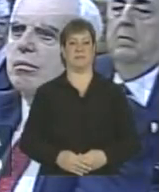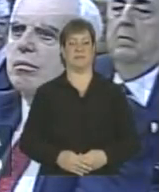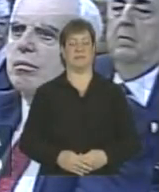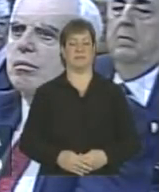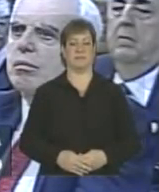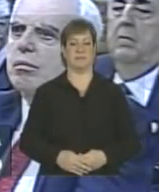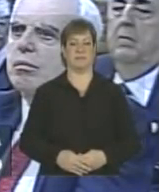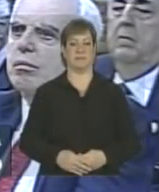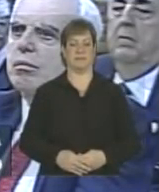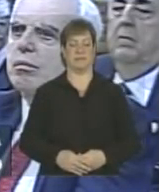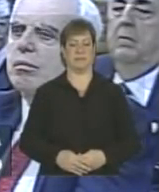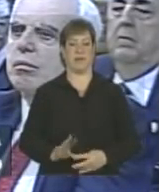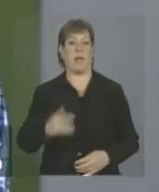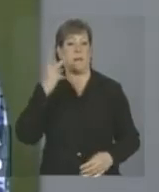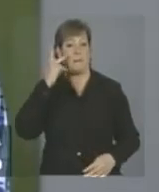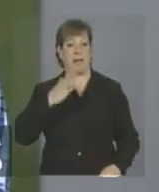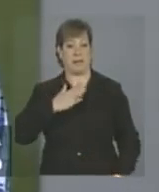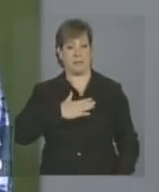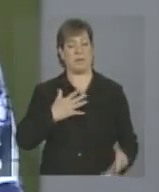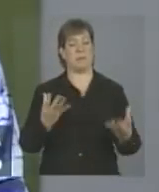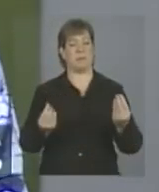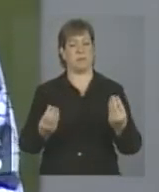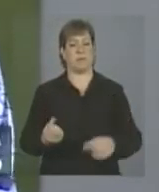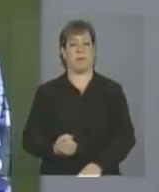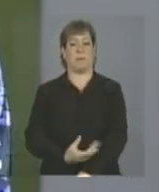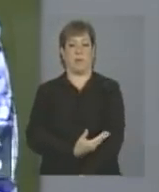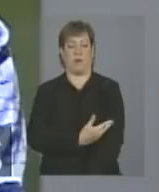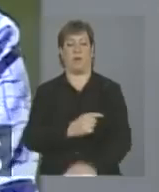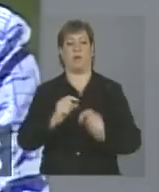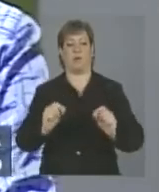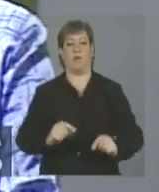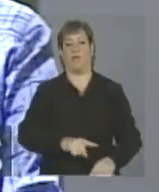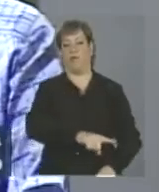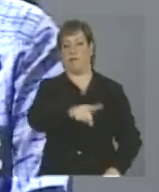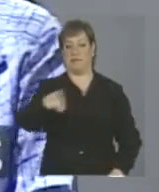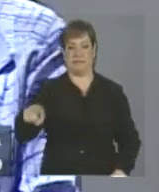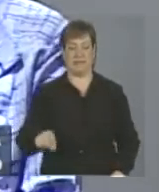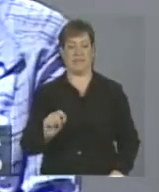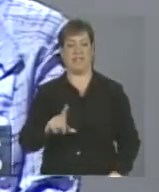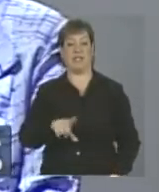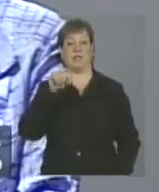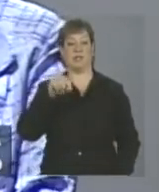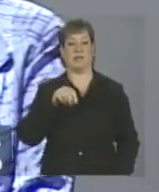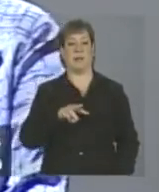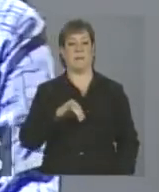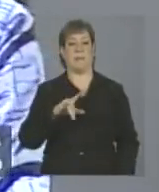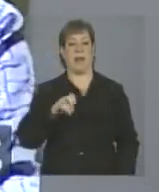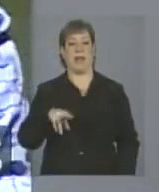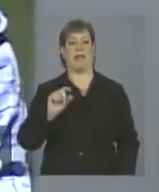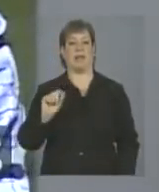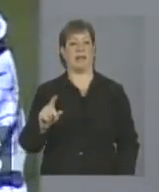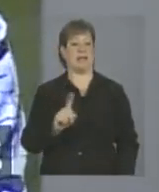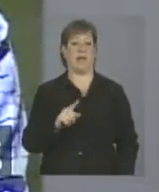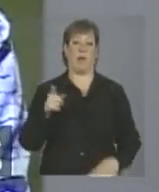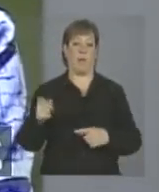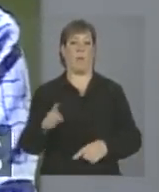que, para mim, foi muito emocionante o fato de vocês escolherem a Milena e não o